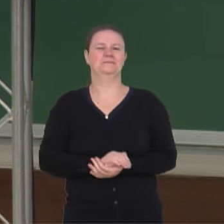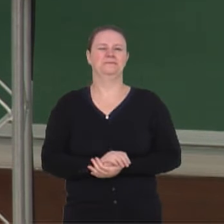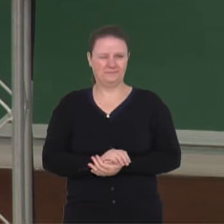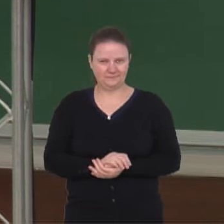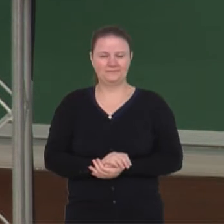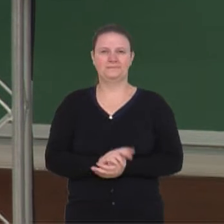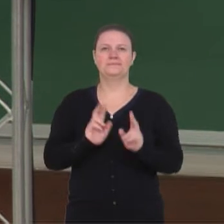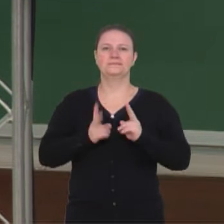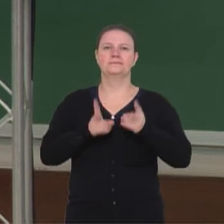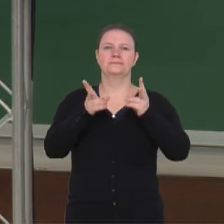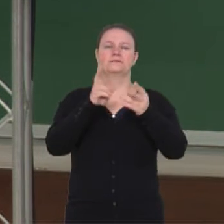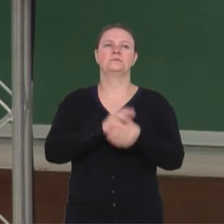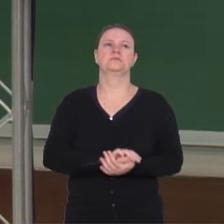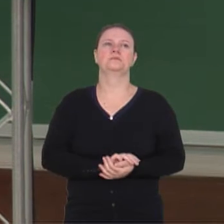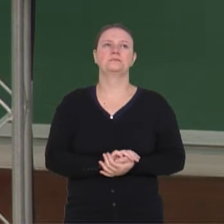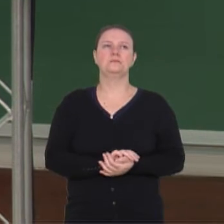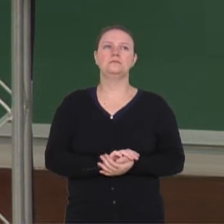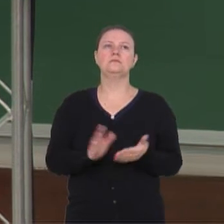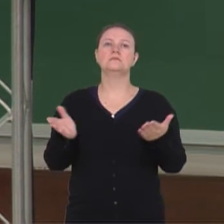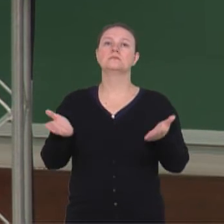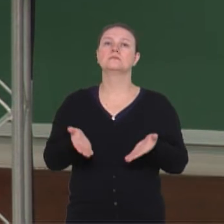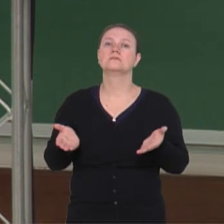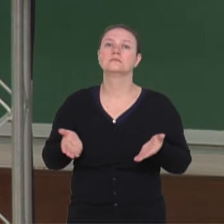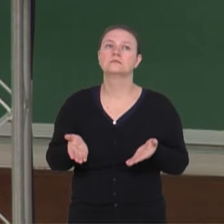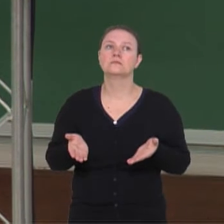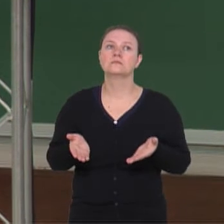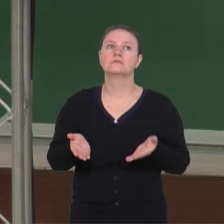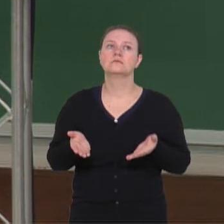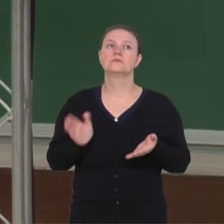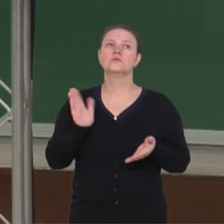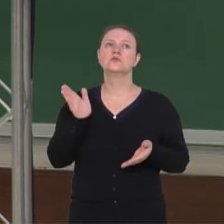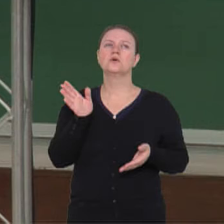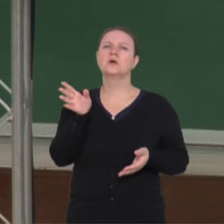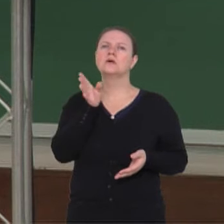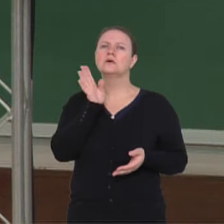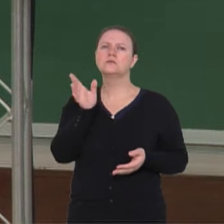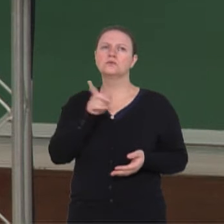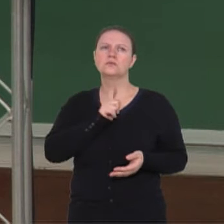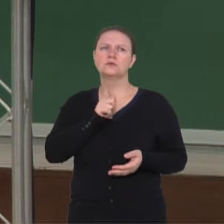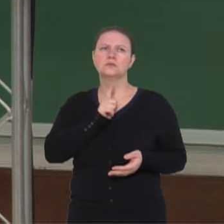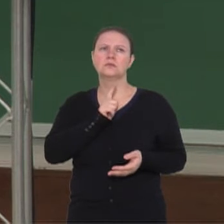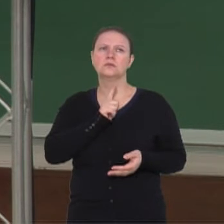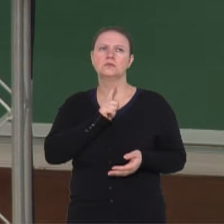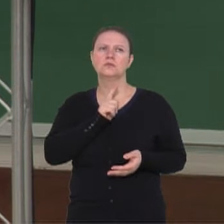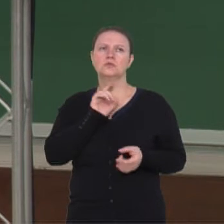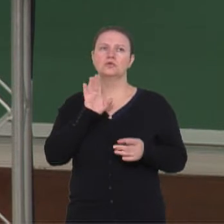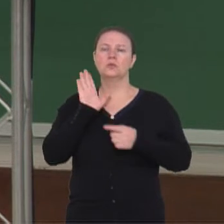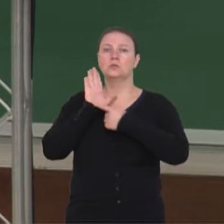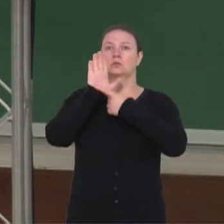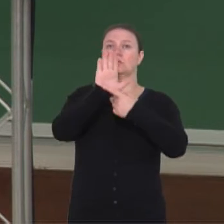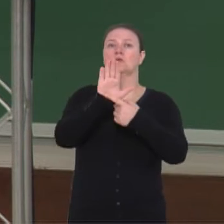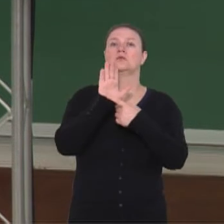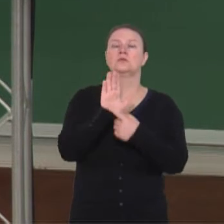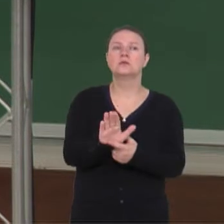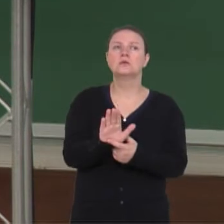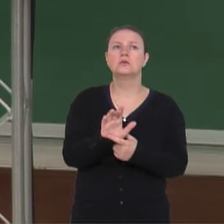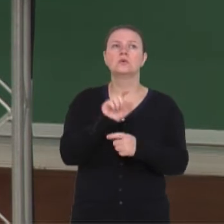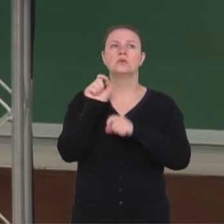então. Aqui, opa, já tem. É que aqui avança só para mostrar para vocês